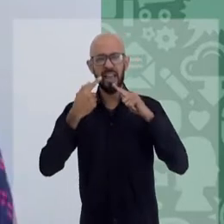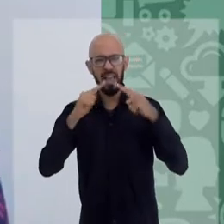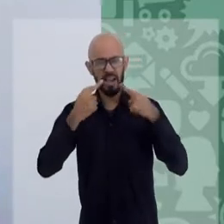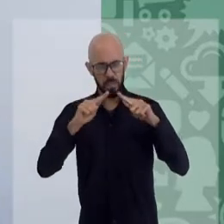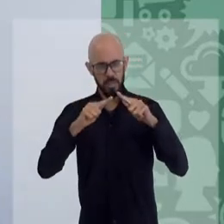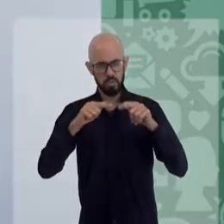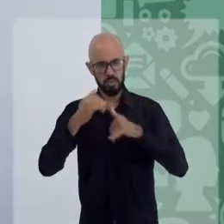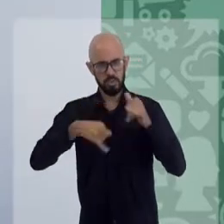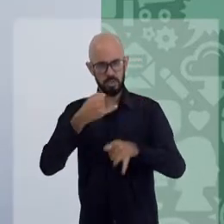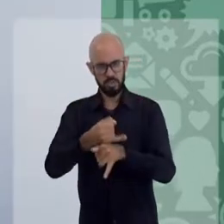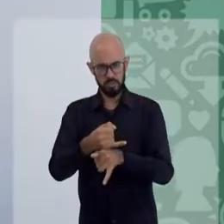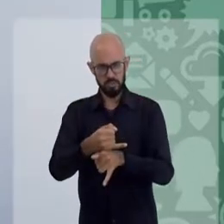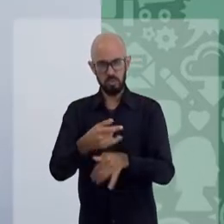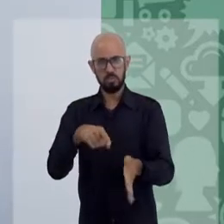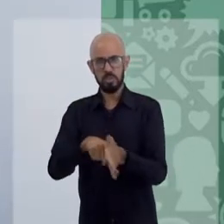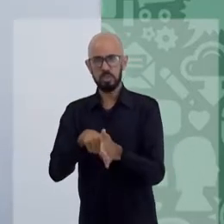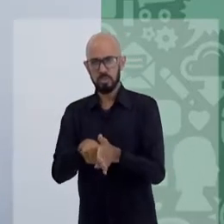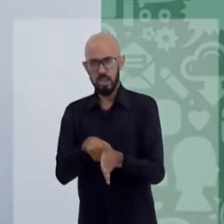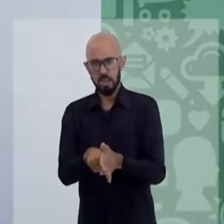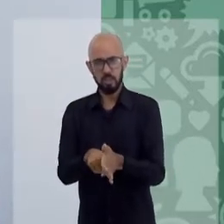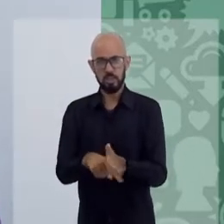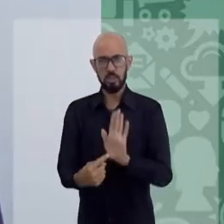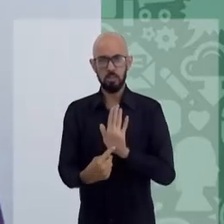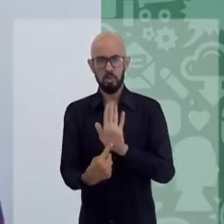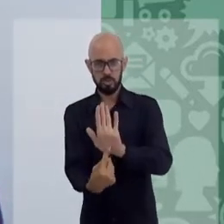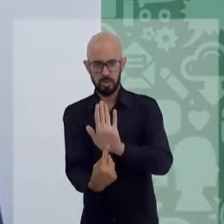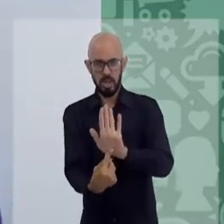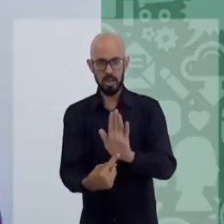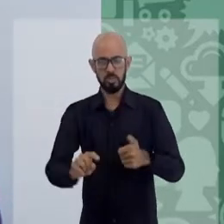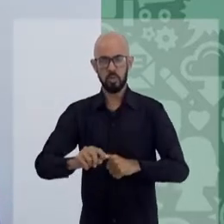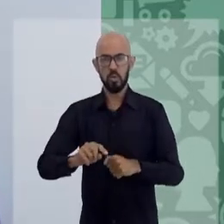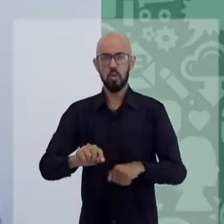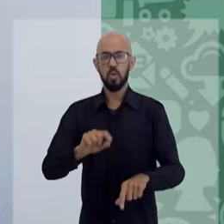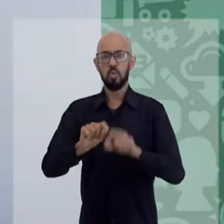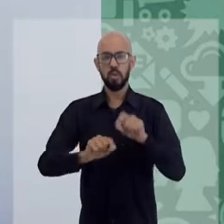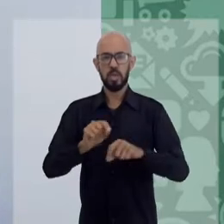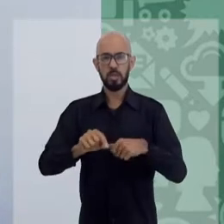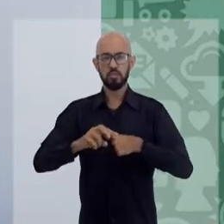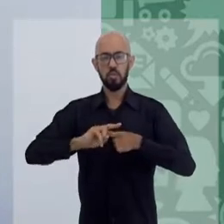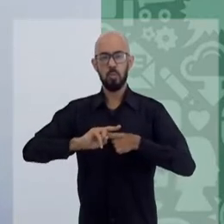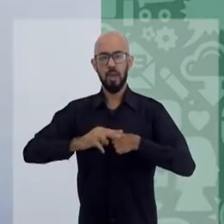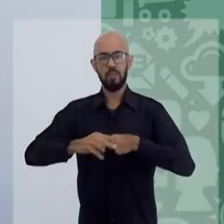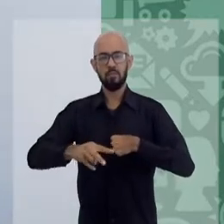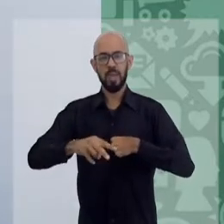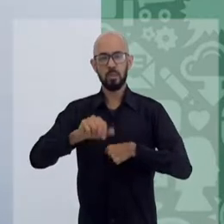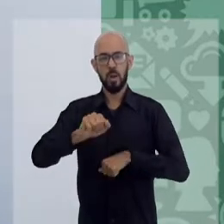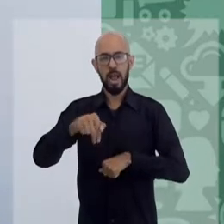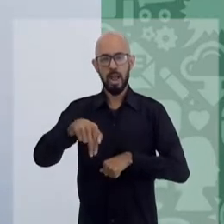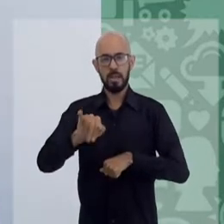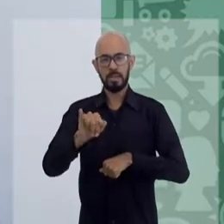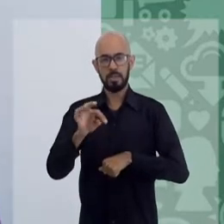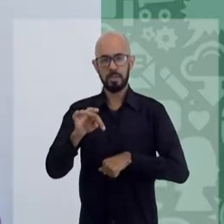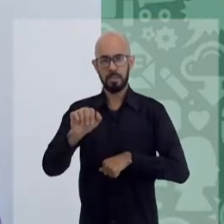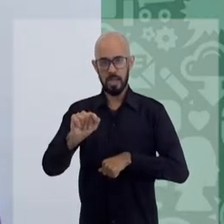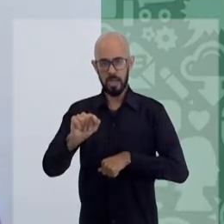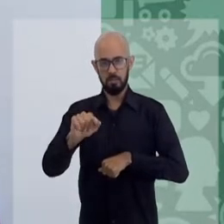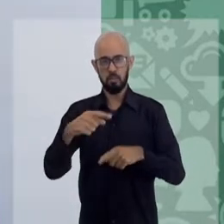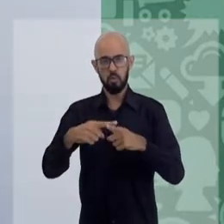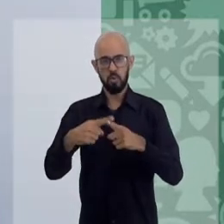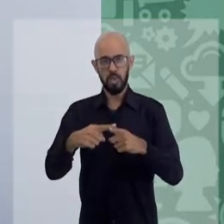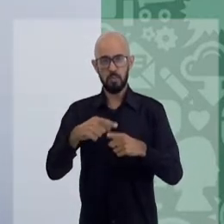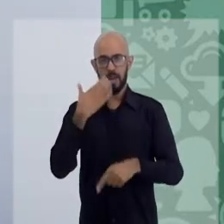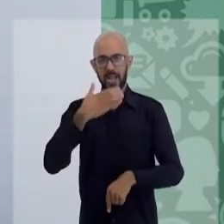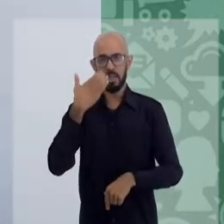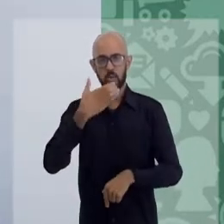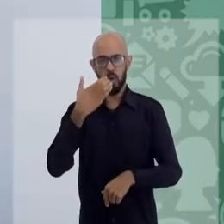Os pesquisadores têm chamado o resultado dessa pesquisa de efeito Anitta. Isso porque a